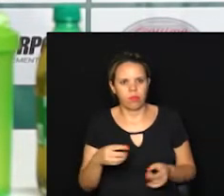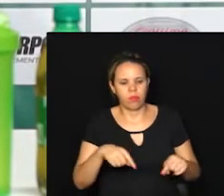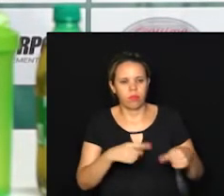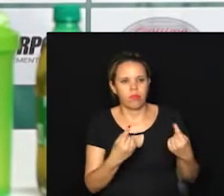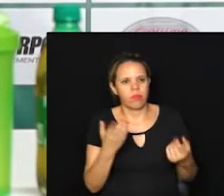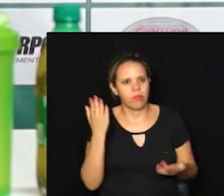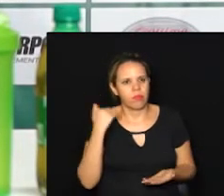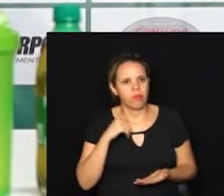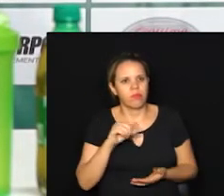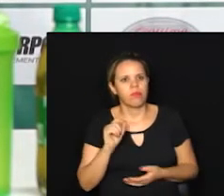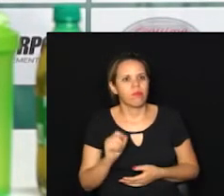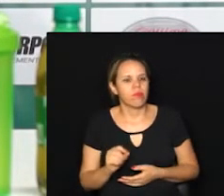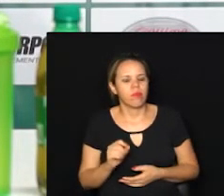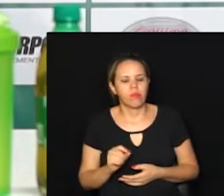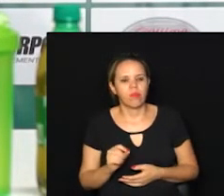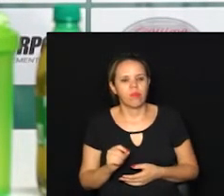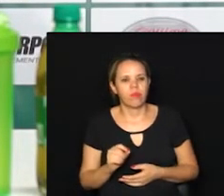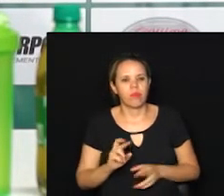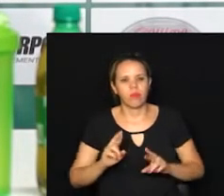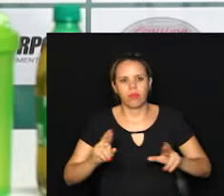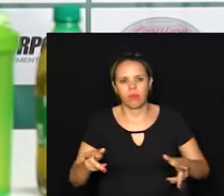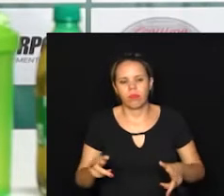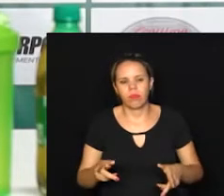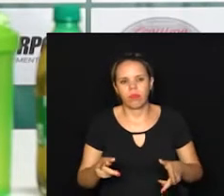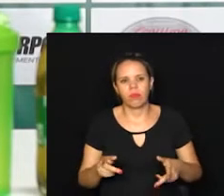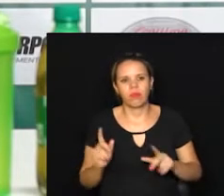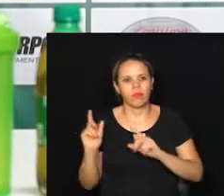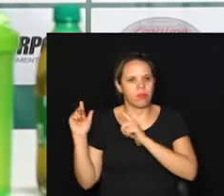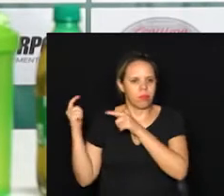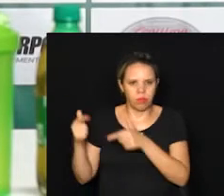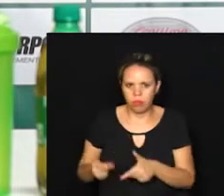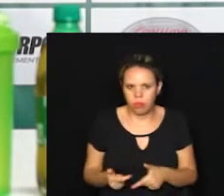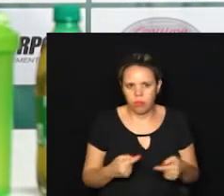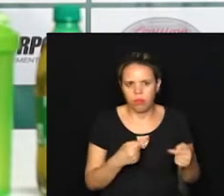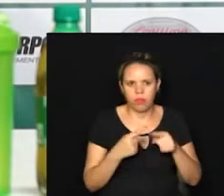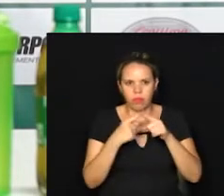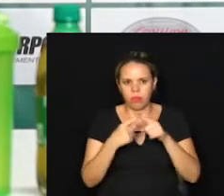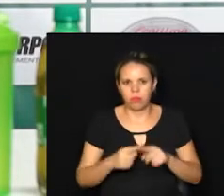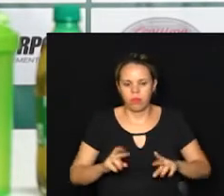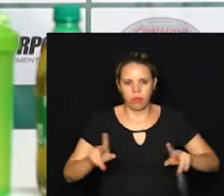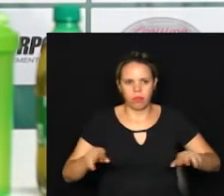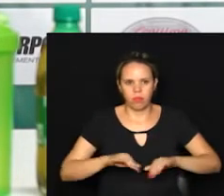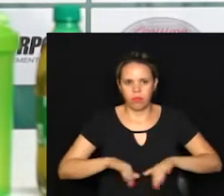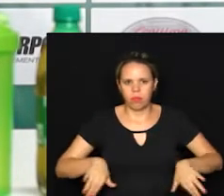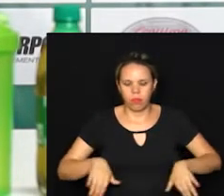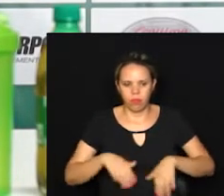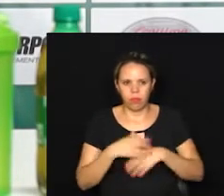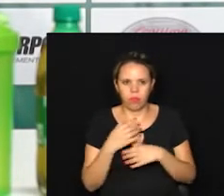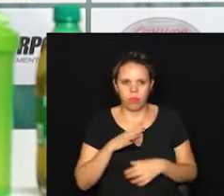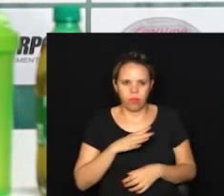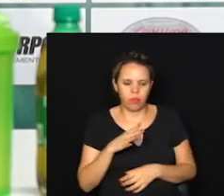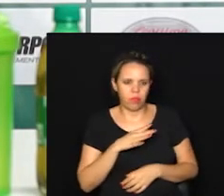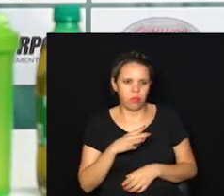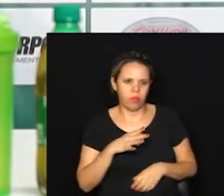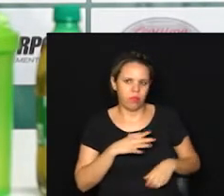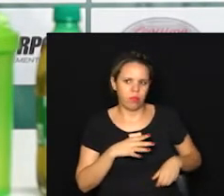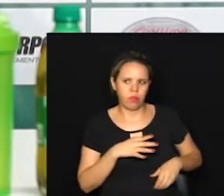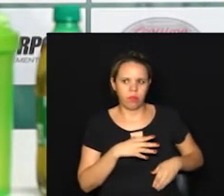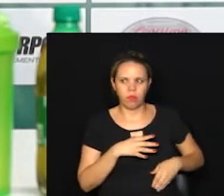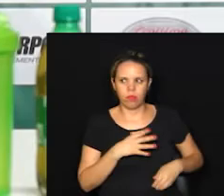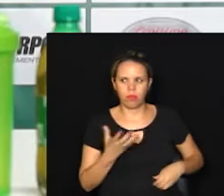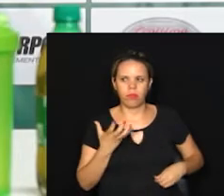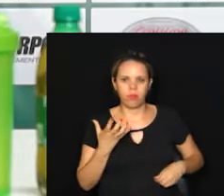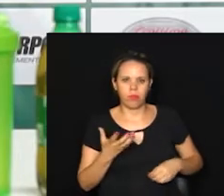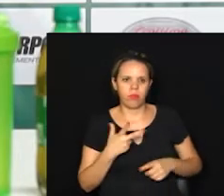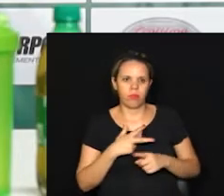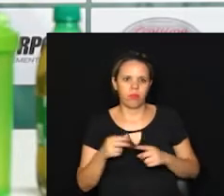gente sabe que é um jogo diferente, é um clássico. É um campeonato à parte, é um campeonato da cidade e queremos